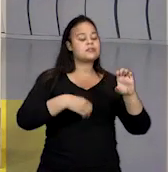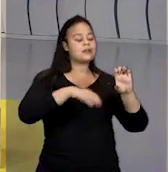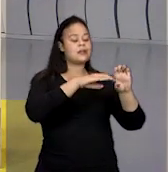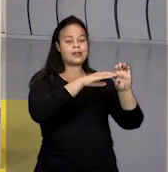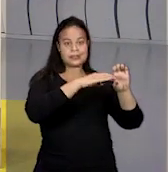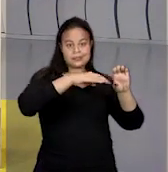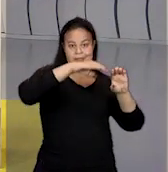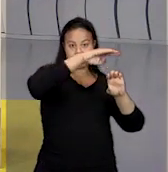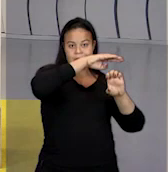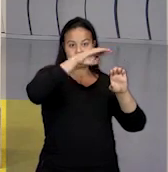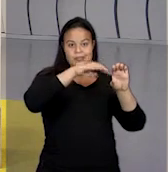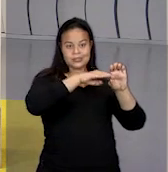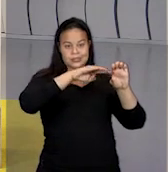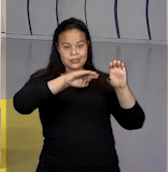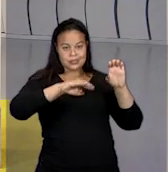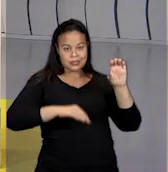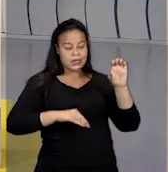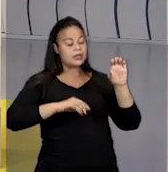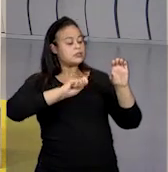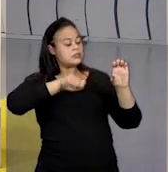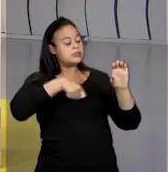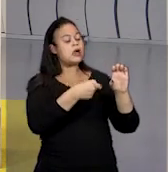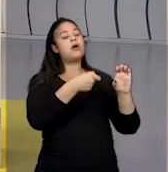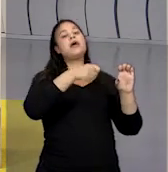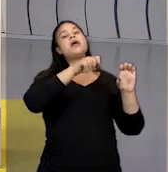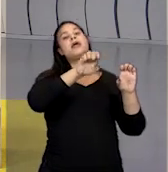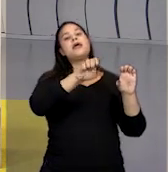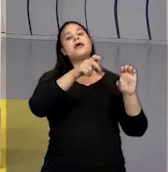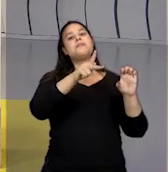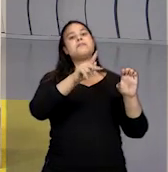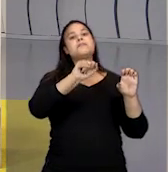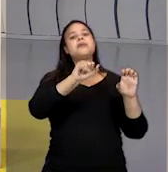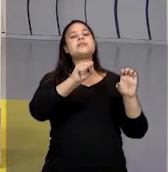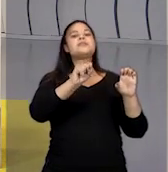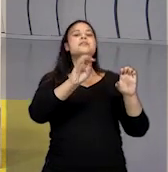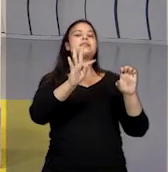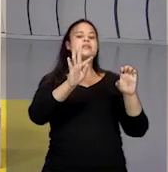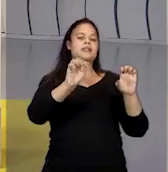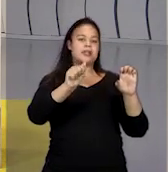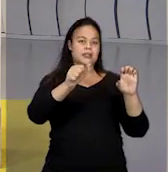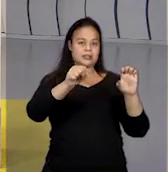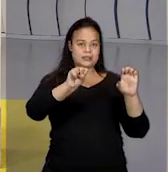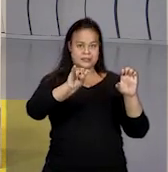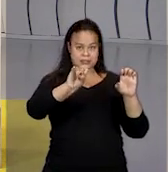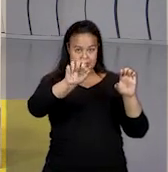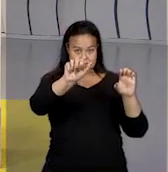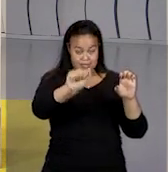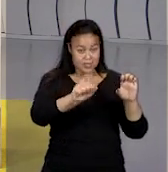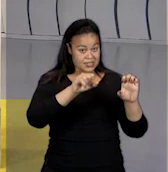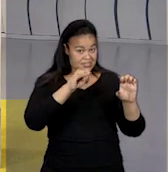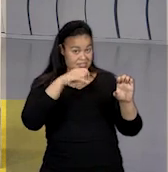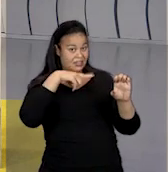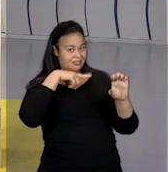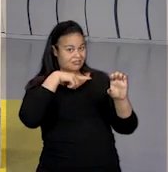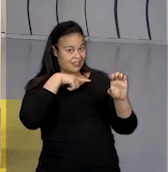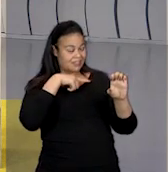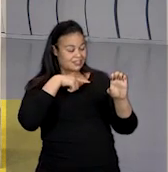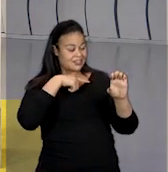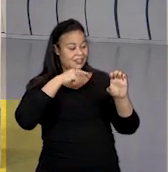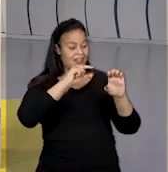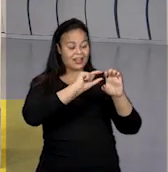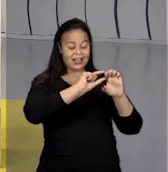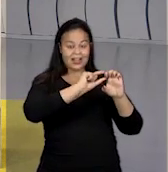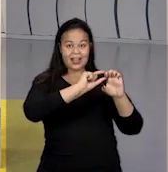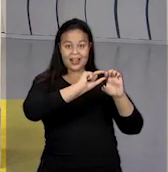epistasia. O que é que vai ser isso? Quando eu tenho uma interação gênica epistásica, um alelo, ele